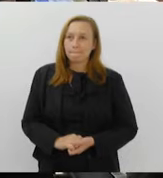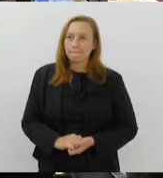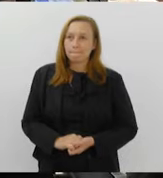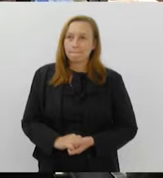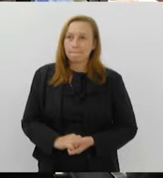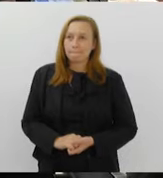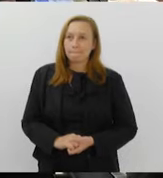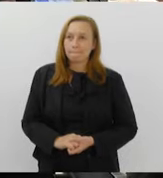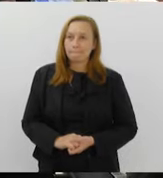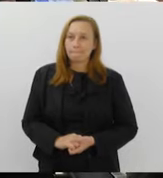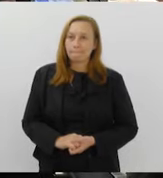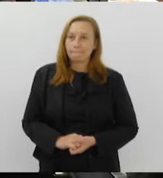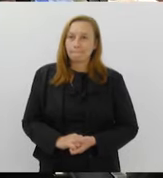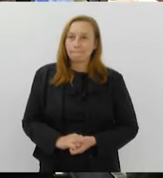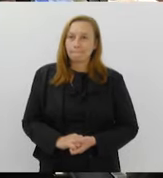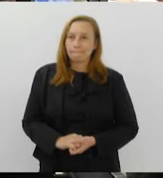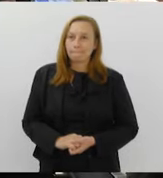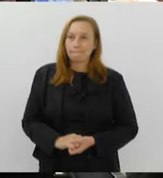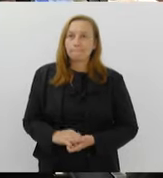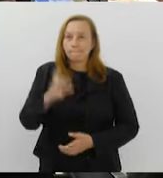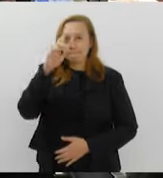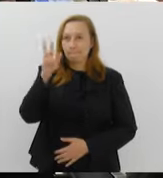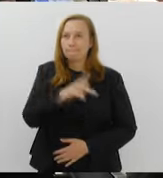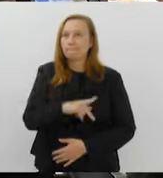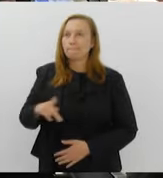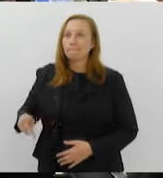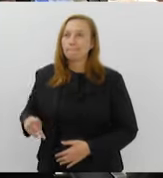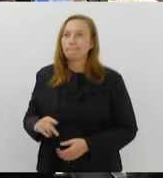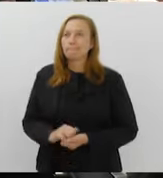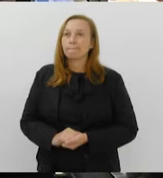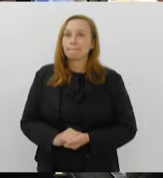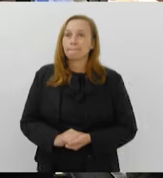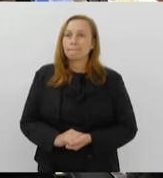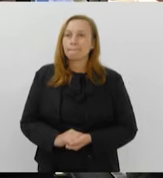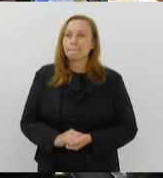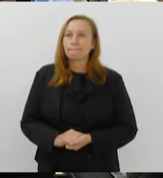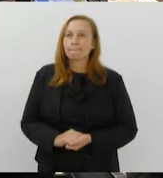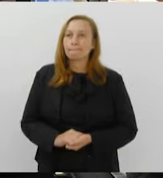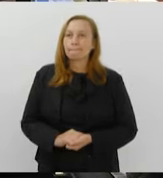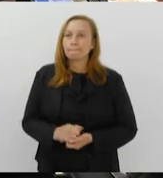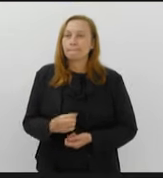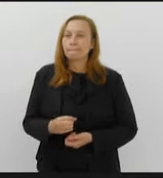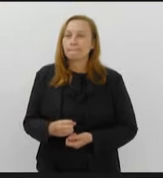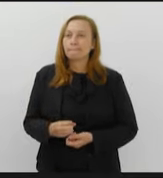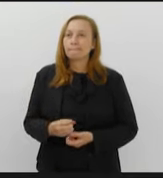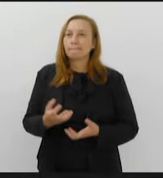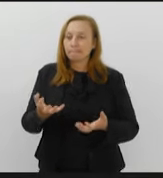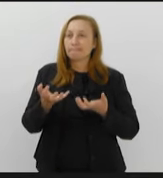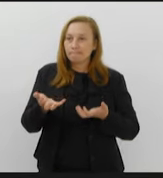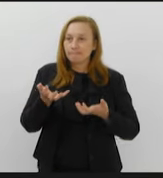Nosso nobre deputado Pedro Ricardo. Ah, presidente. Presidente, tudo bom?